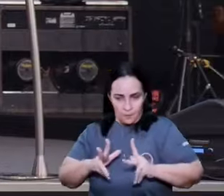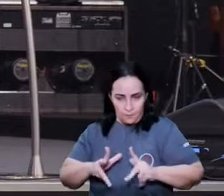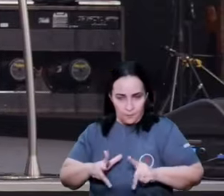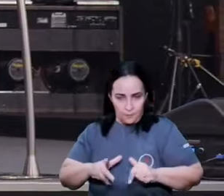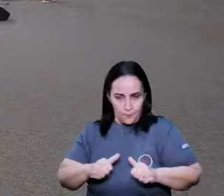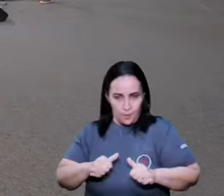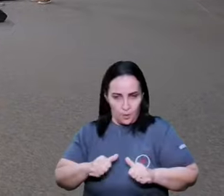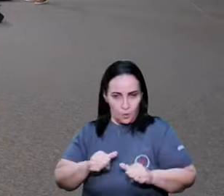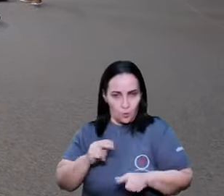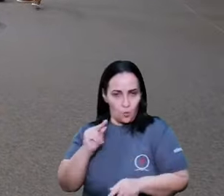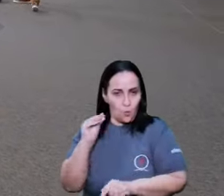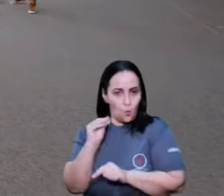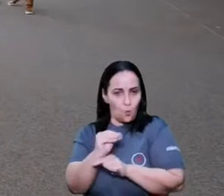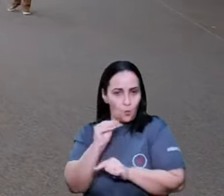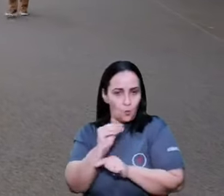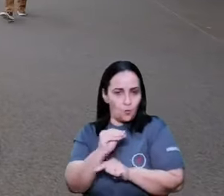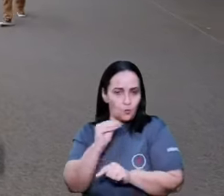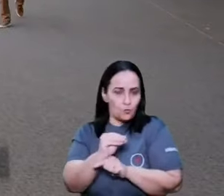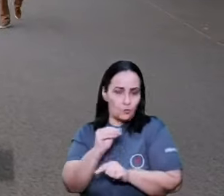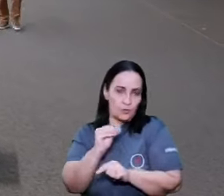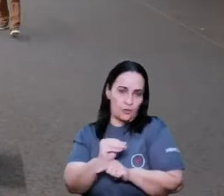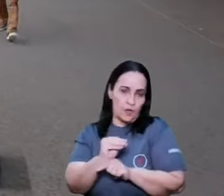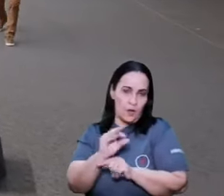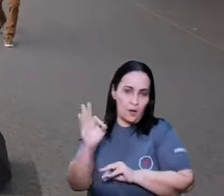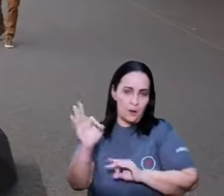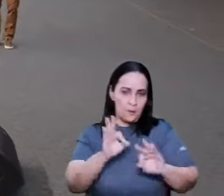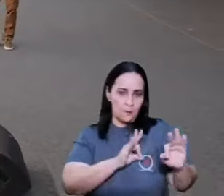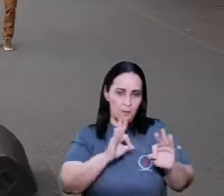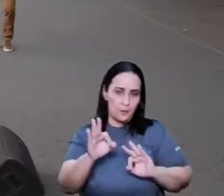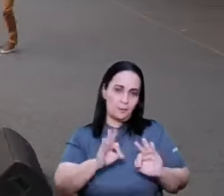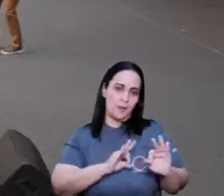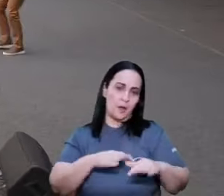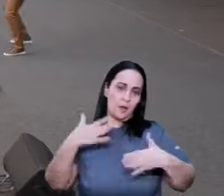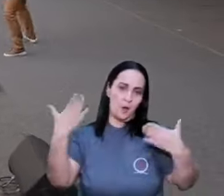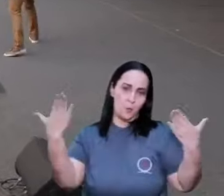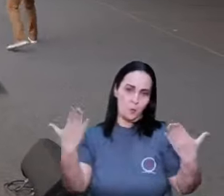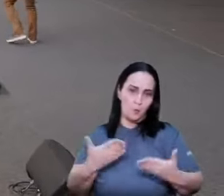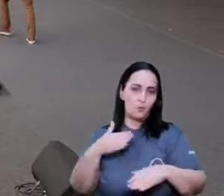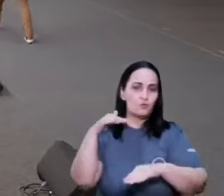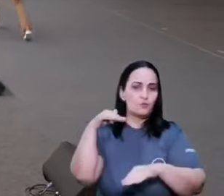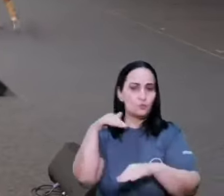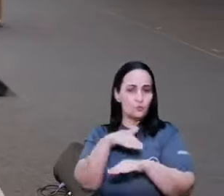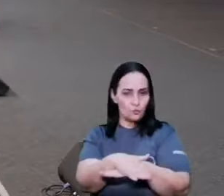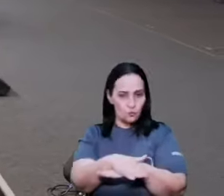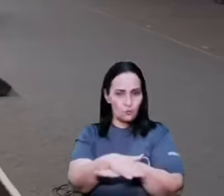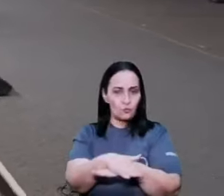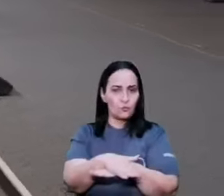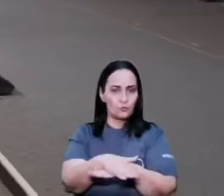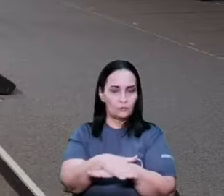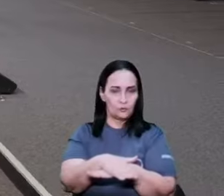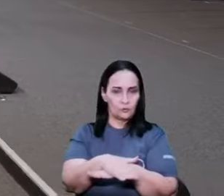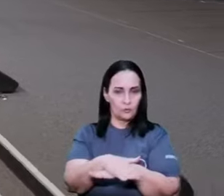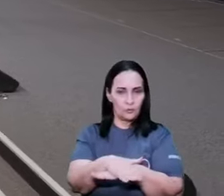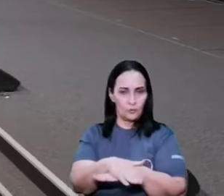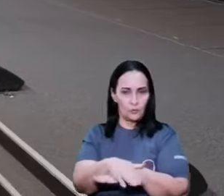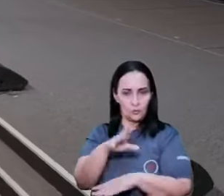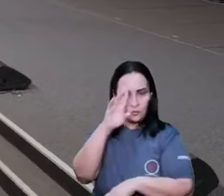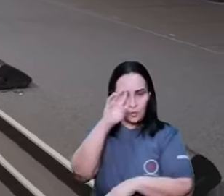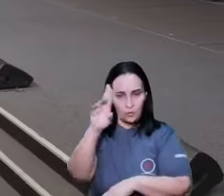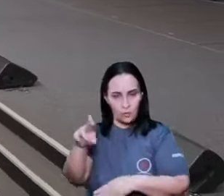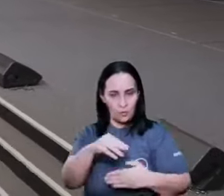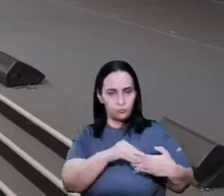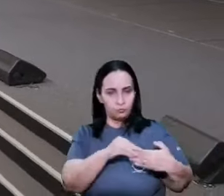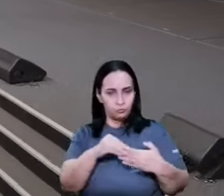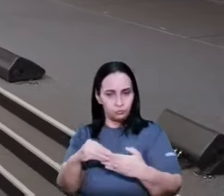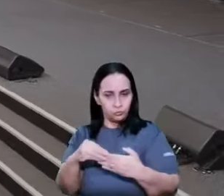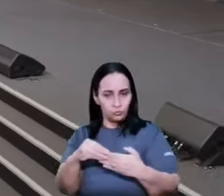estou higienizando você se prepare que hoje é uma noite uma noite uma noite que o Senhor te trouxe aqui